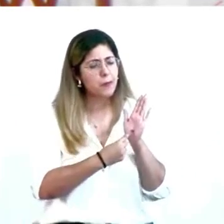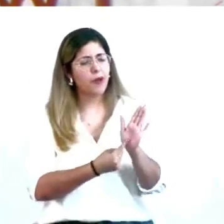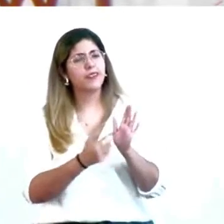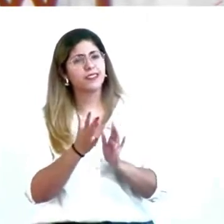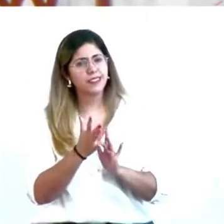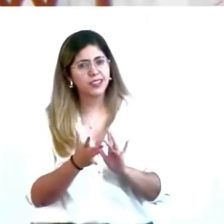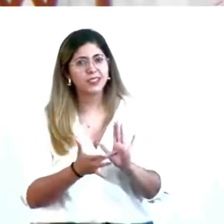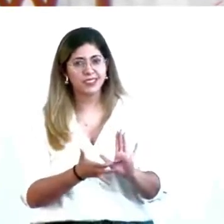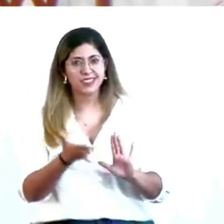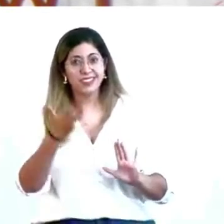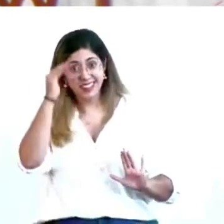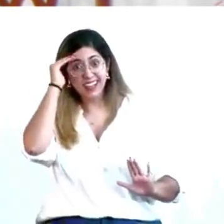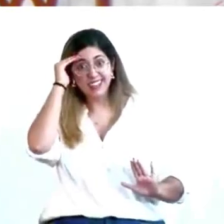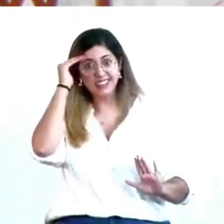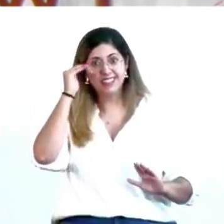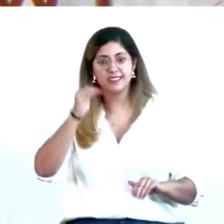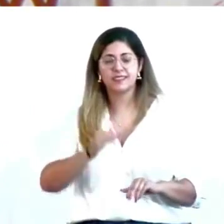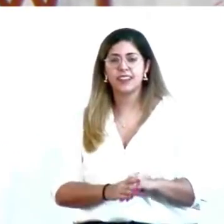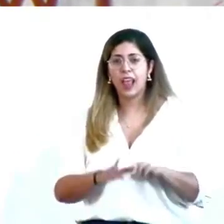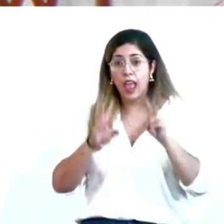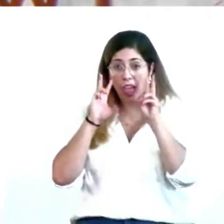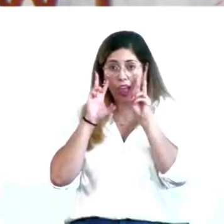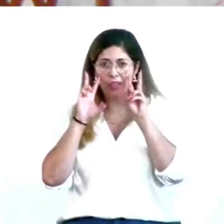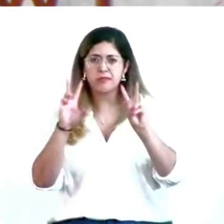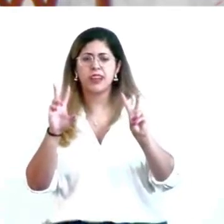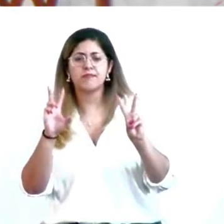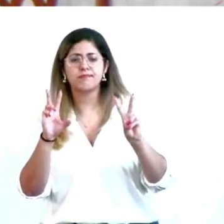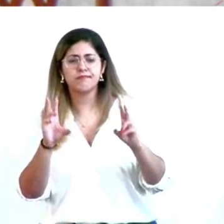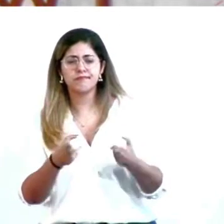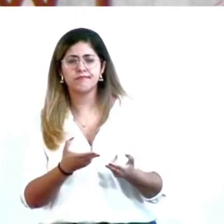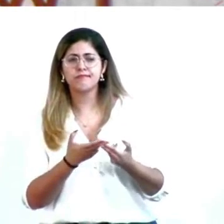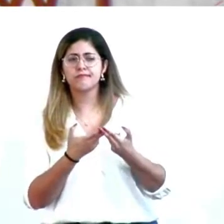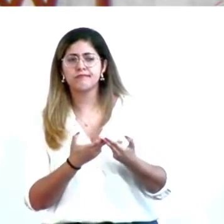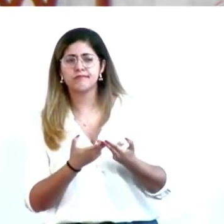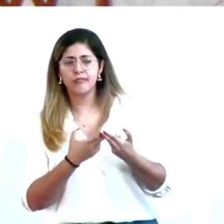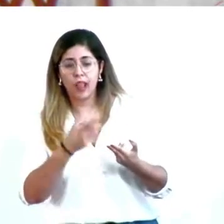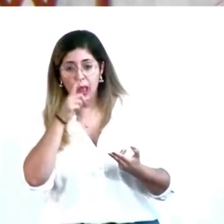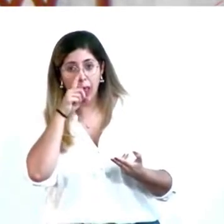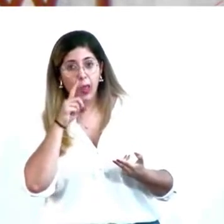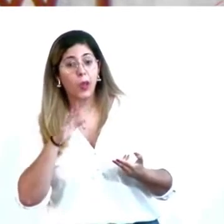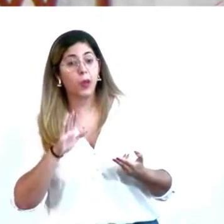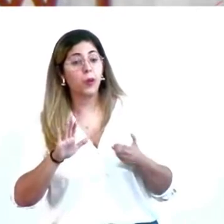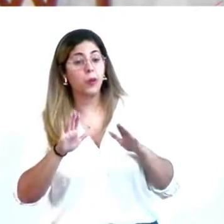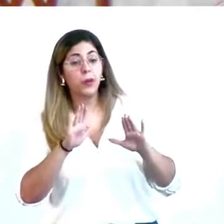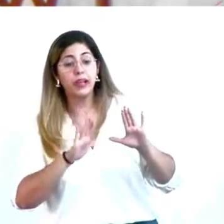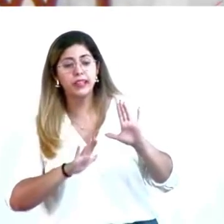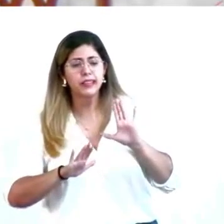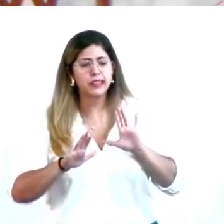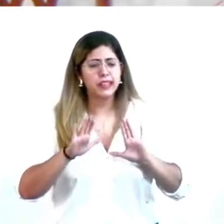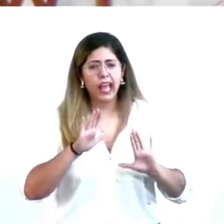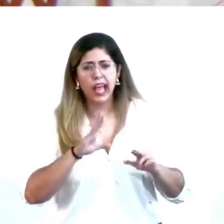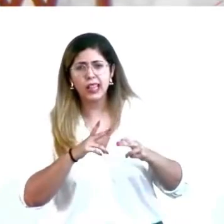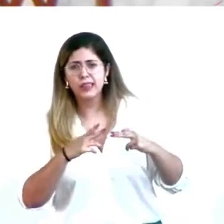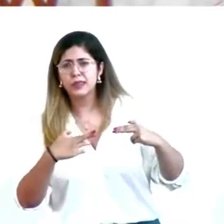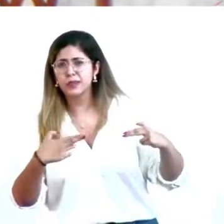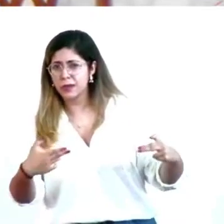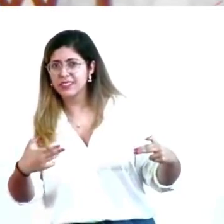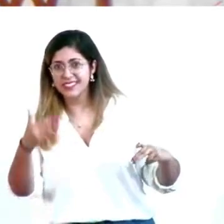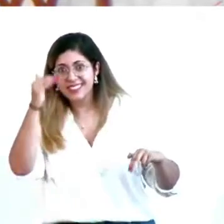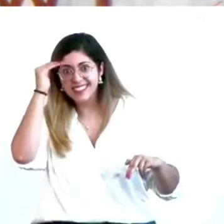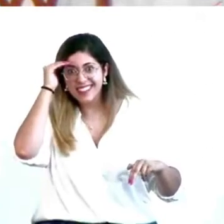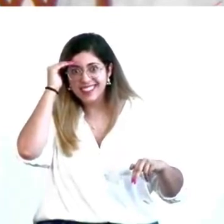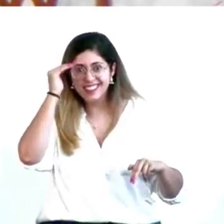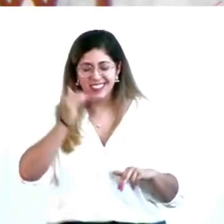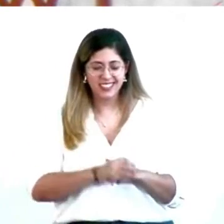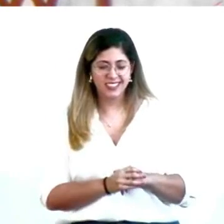mas o ver é ver com prudência, com cuidado. Ver com cuidado,